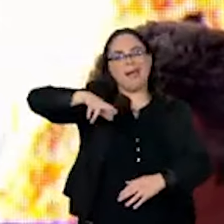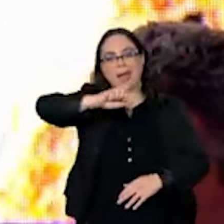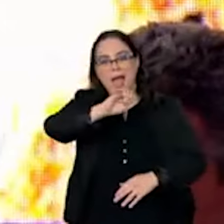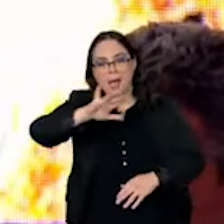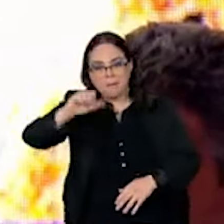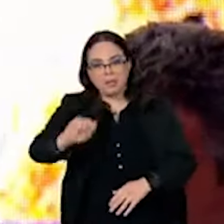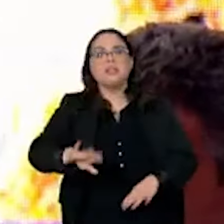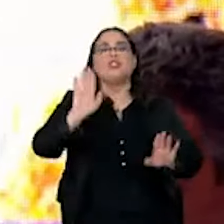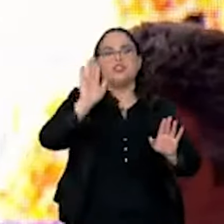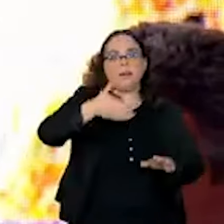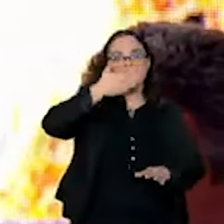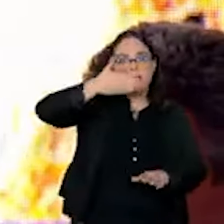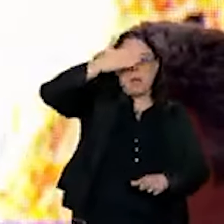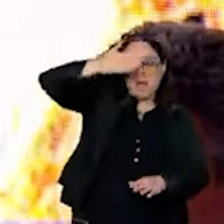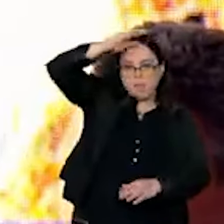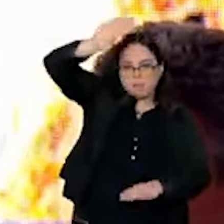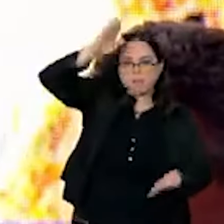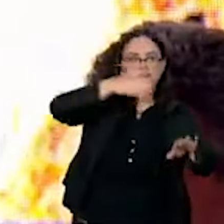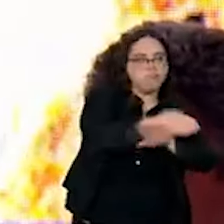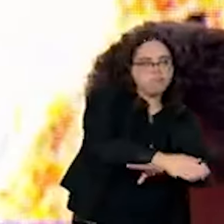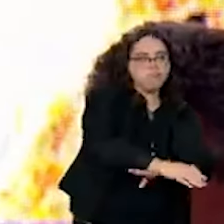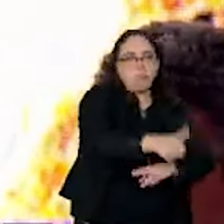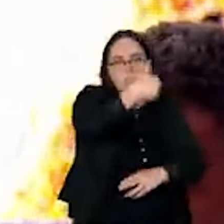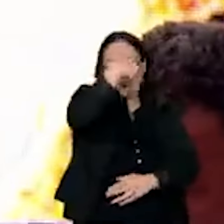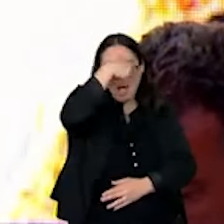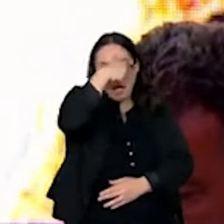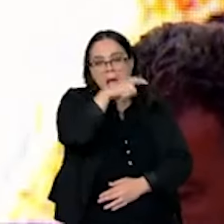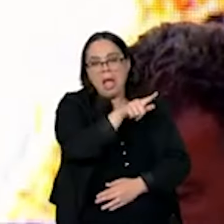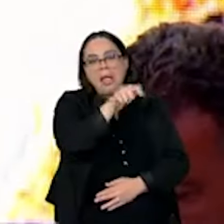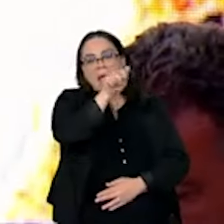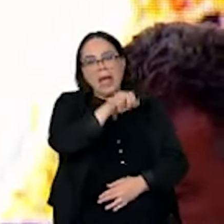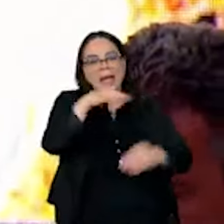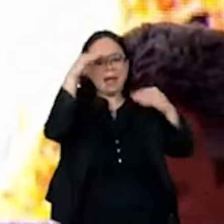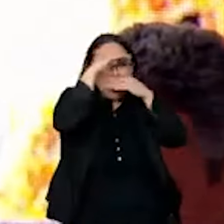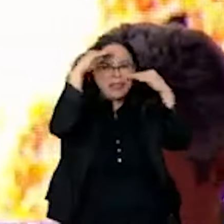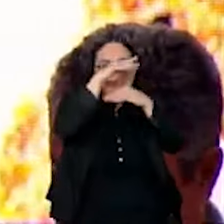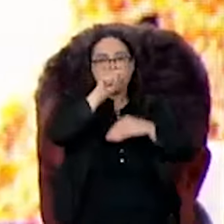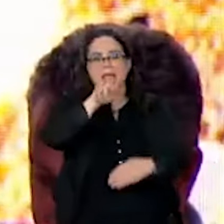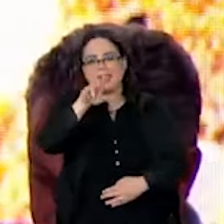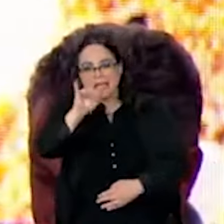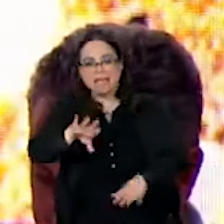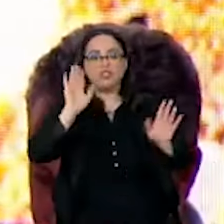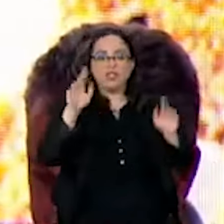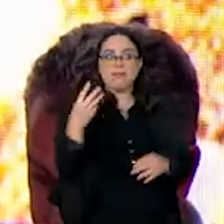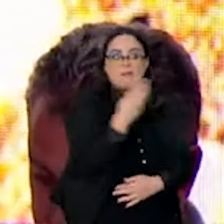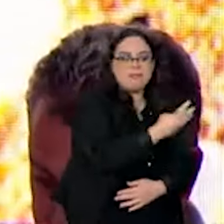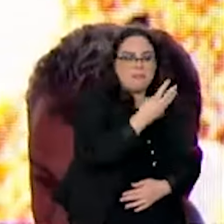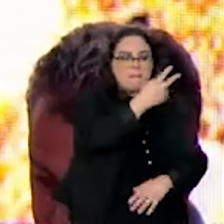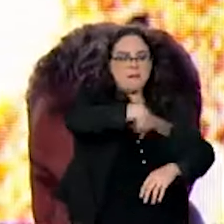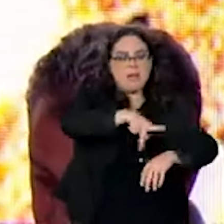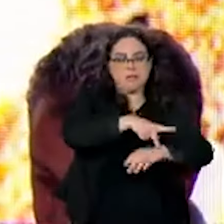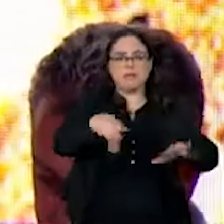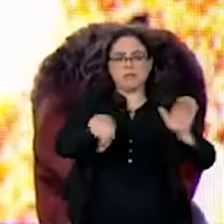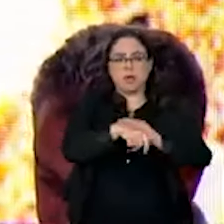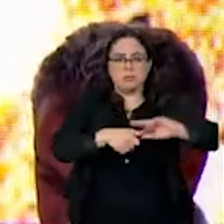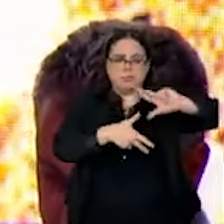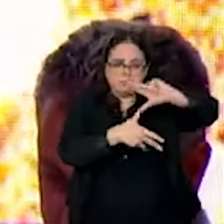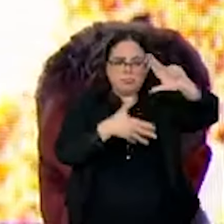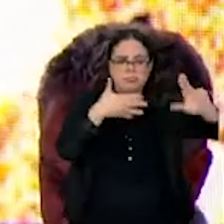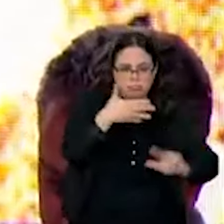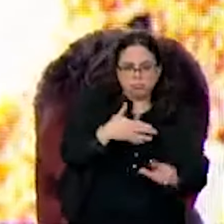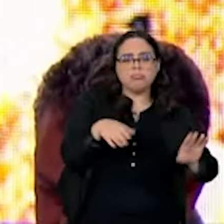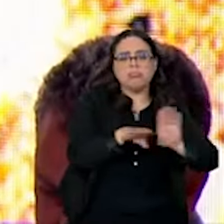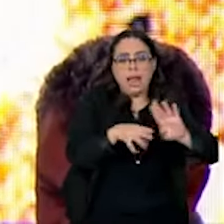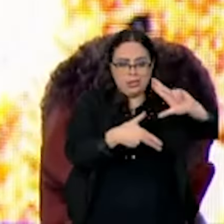fui nos Emirados Árabes. Já fui no Catar. Já tive reunião com 33 países da América Latina e já tive